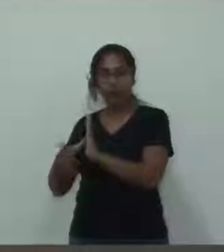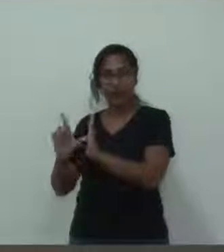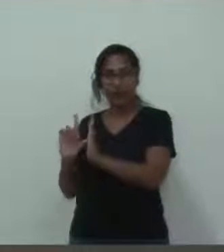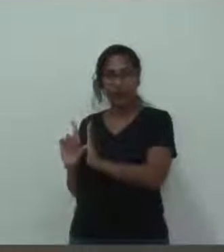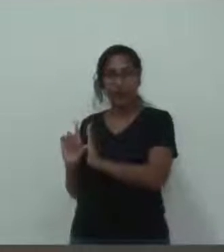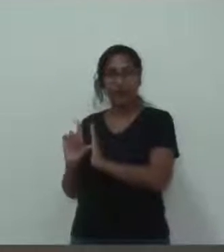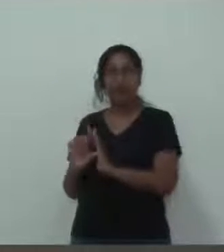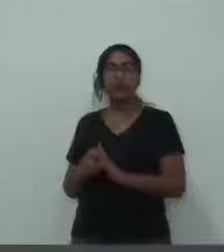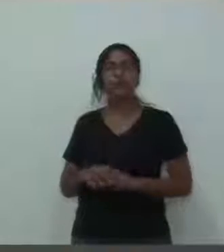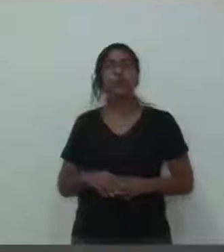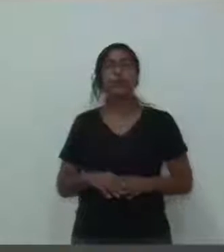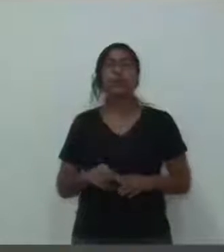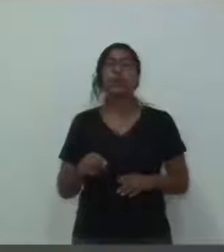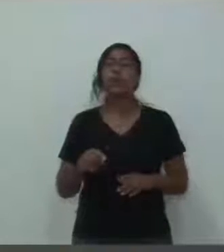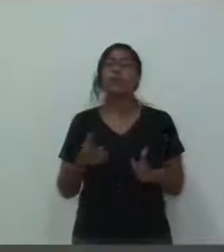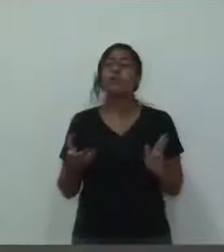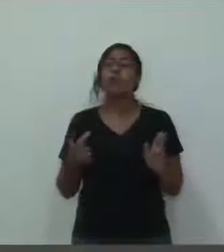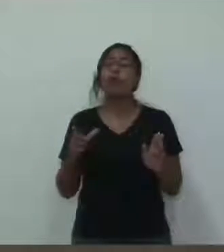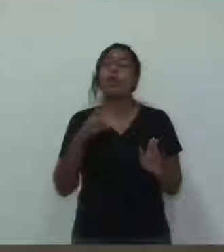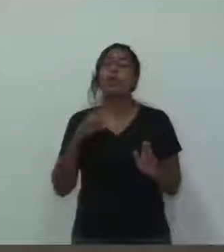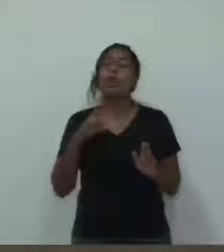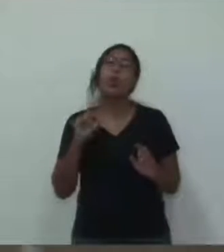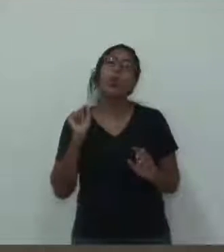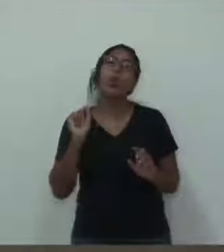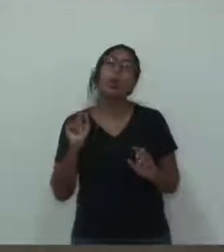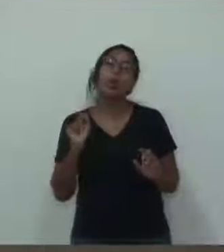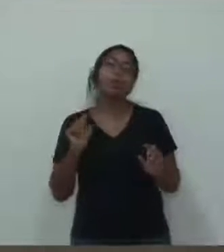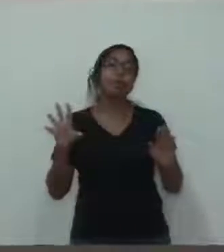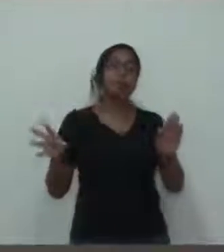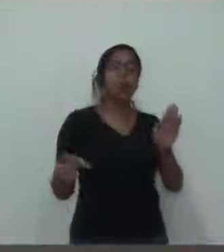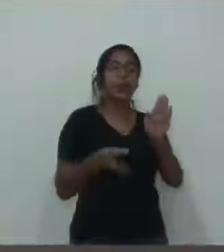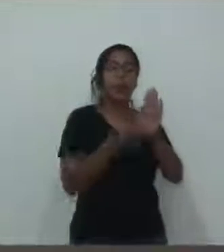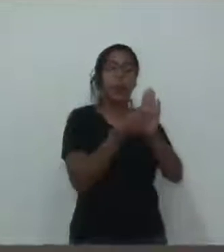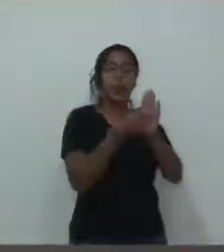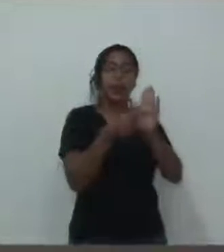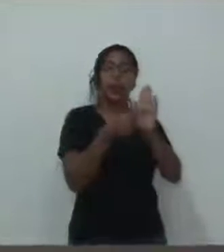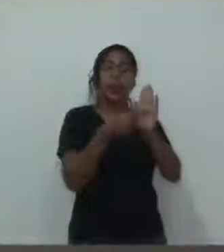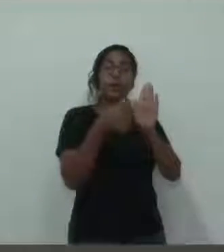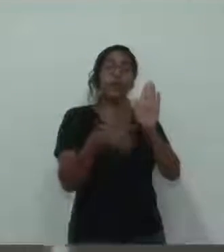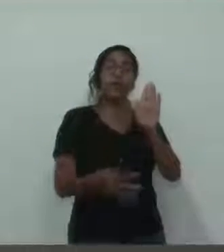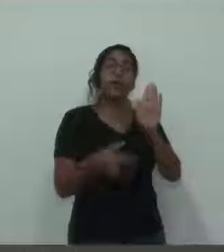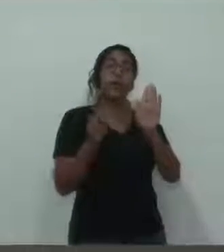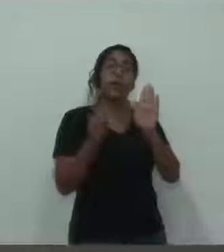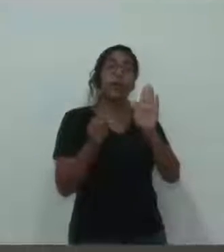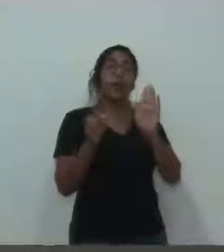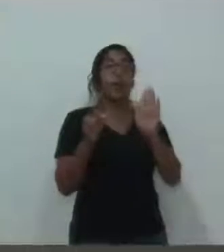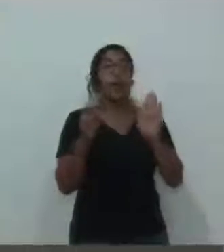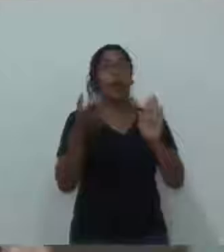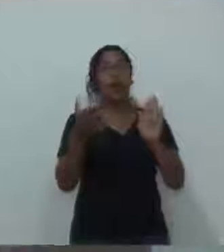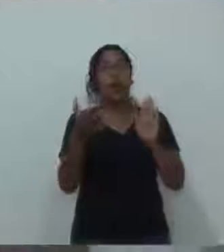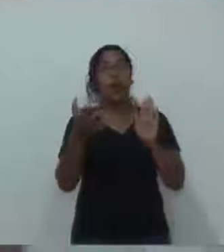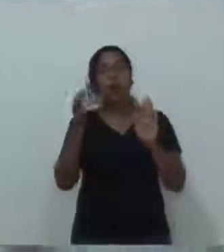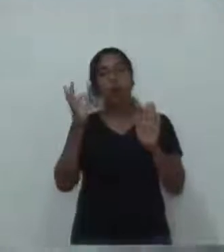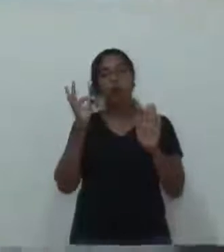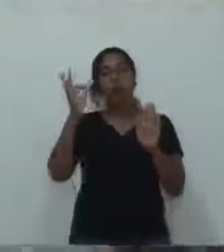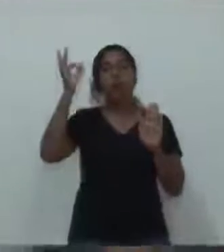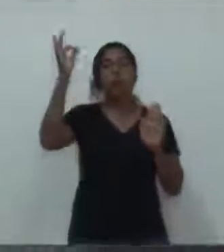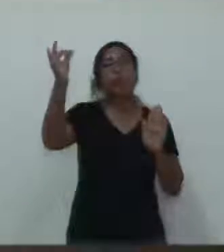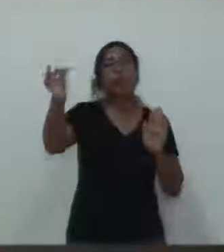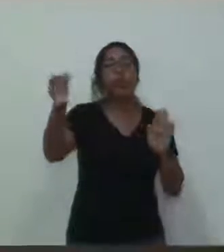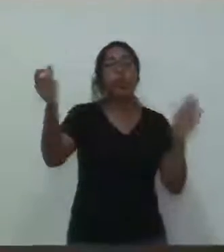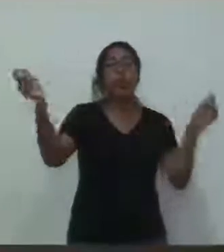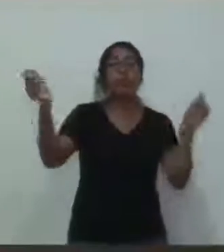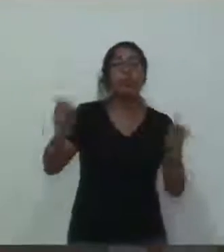essas 28, você tinha lá uma dessas emendas que previa para o futuro a possibilidade de